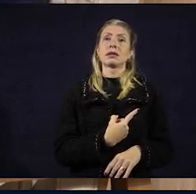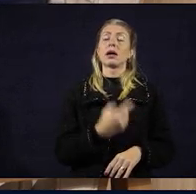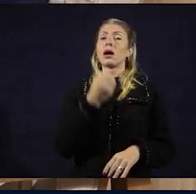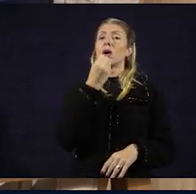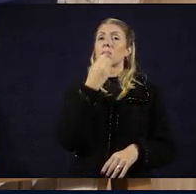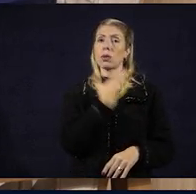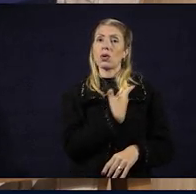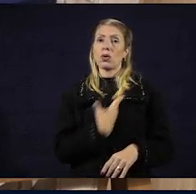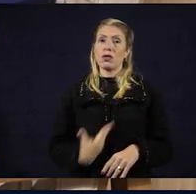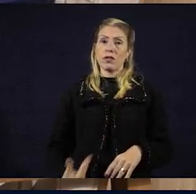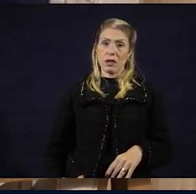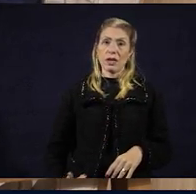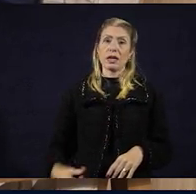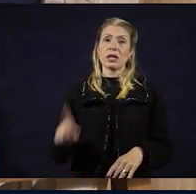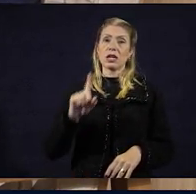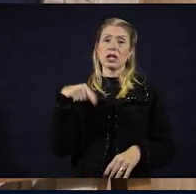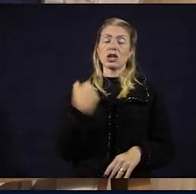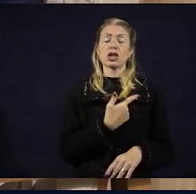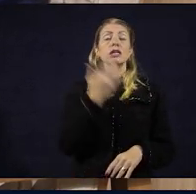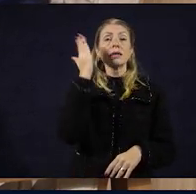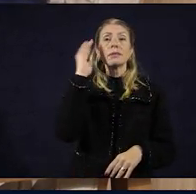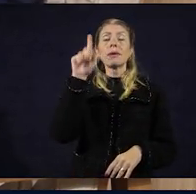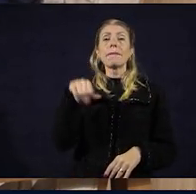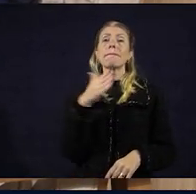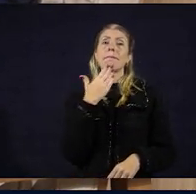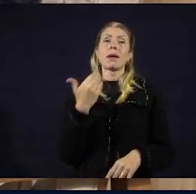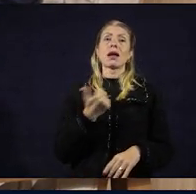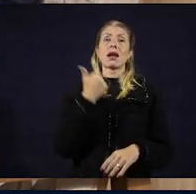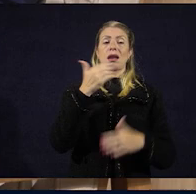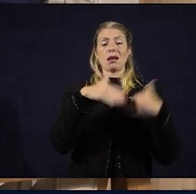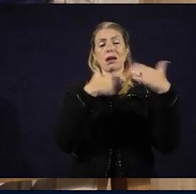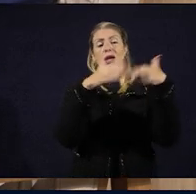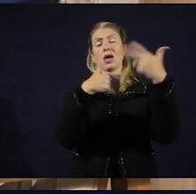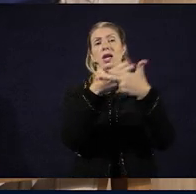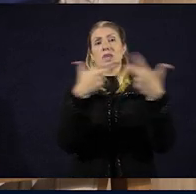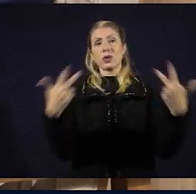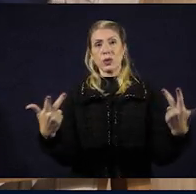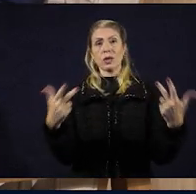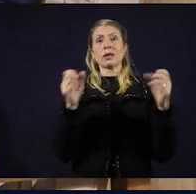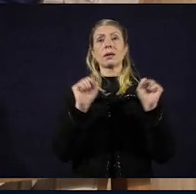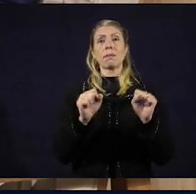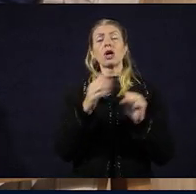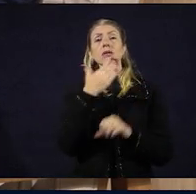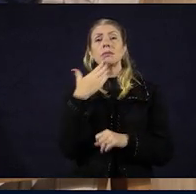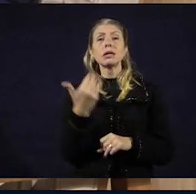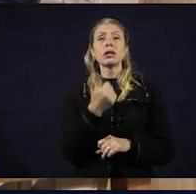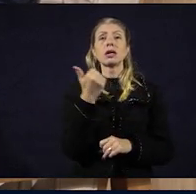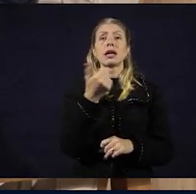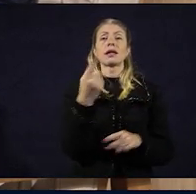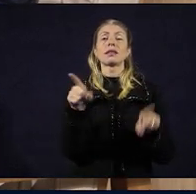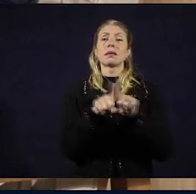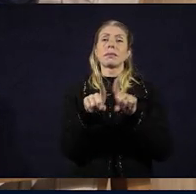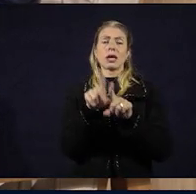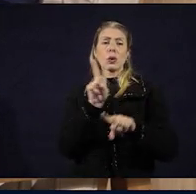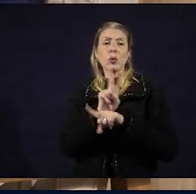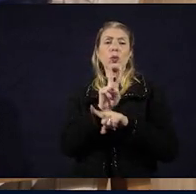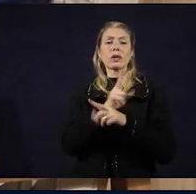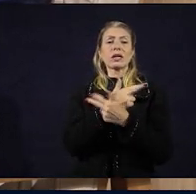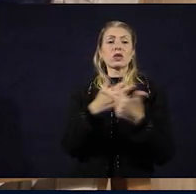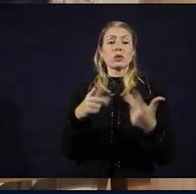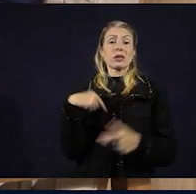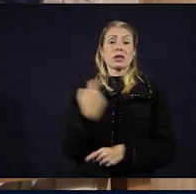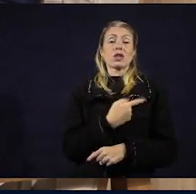bom governo é aquele que melhora as coisas que a gente pode melhorar e preserva aquilo que a gente conquistou Então